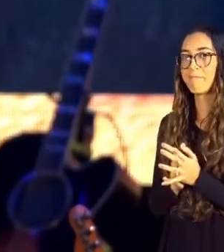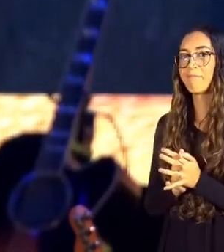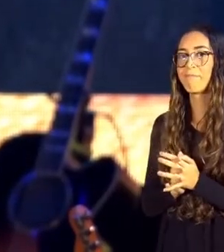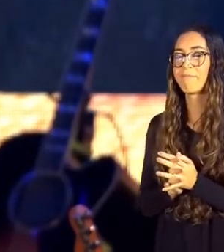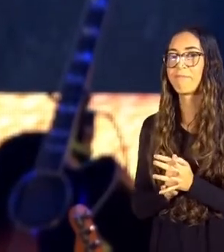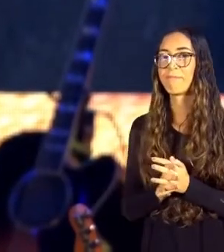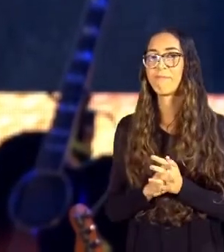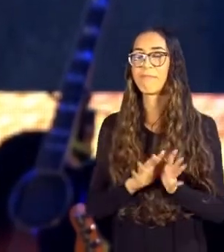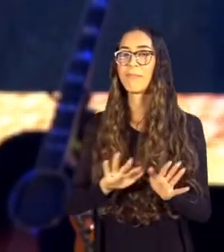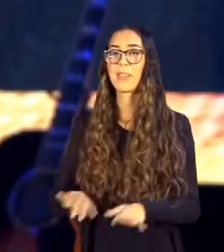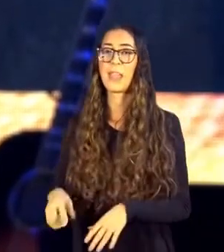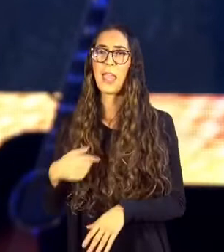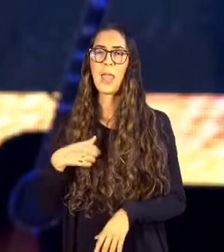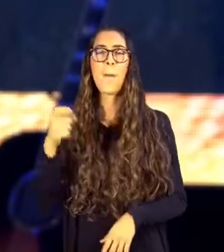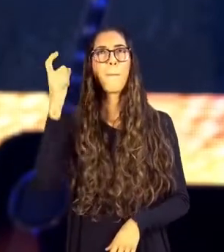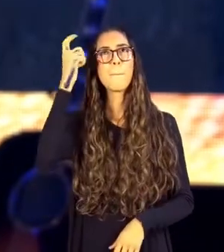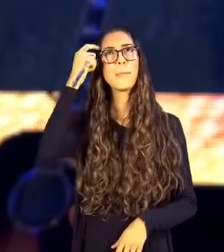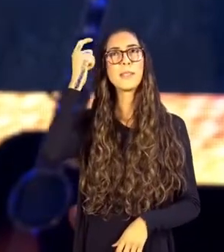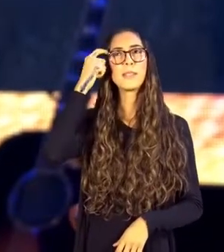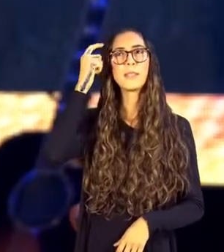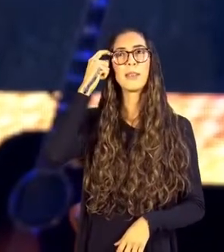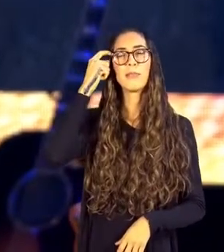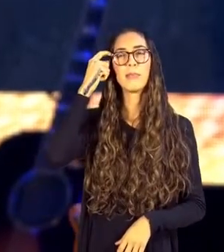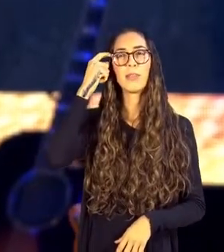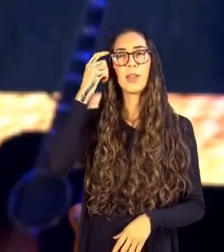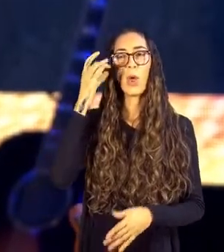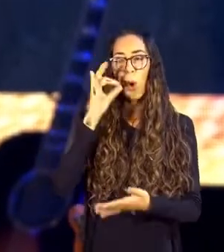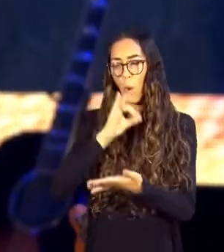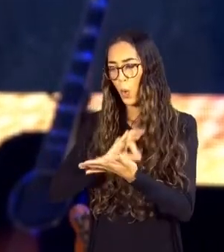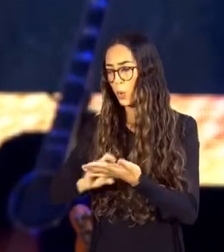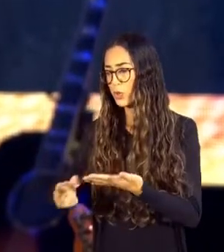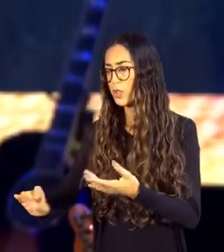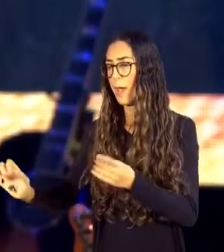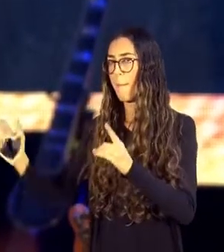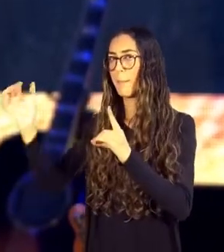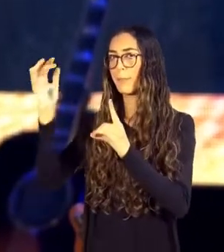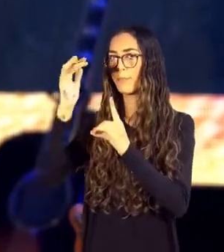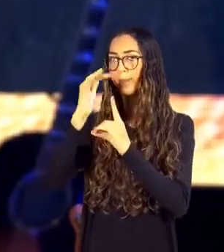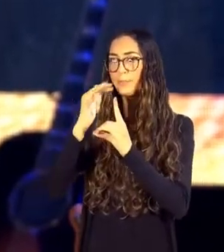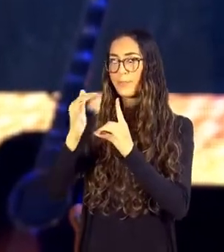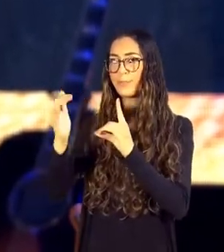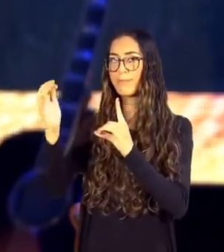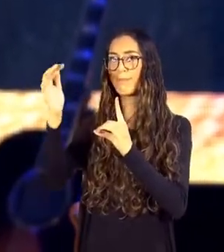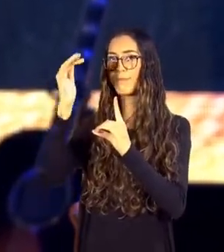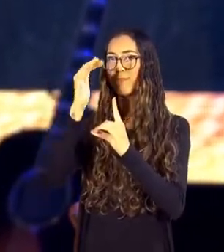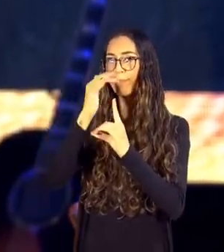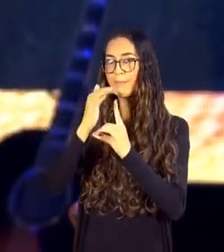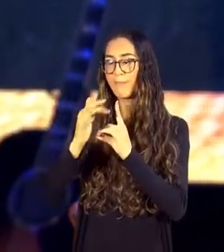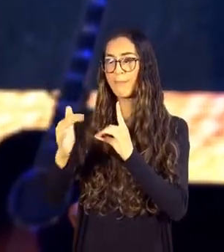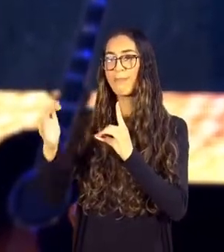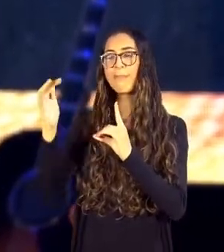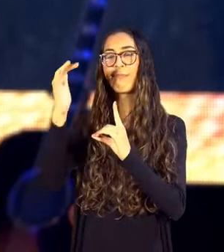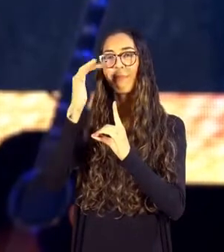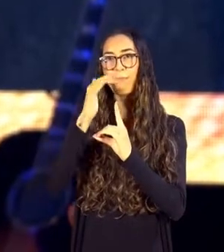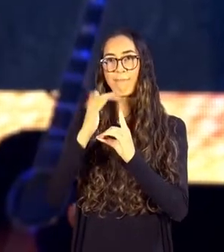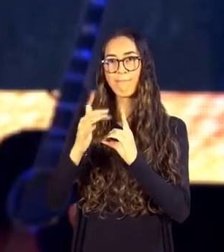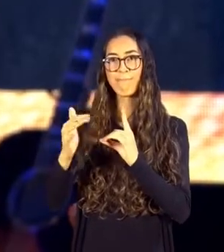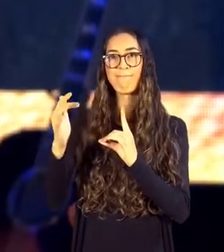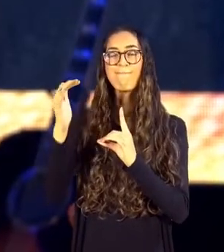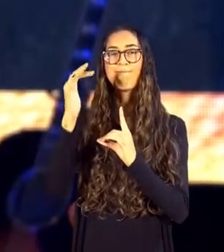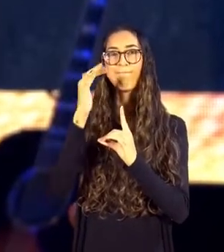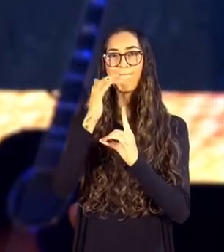vida. E o inimigo colocando os pensamentos. O inimigo, ele vem com sofismas. O que são sofismas,